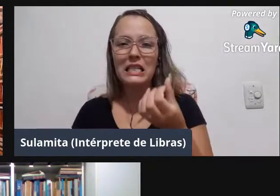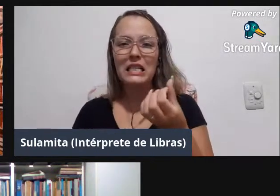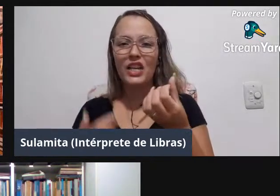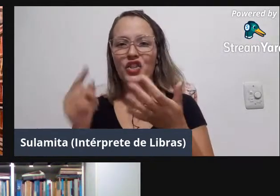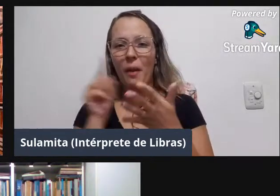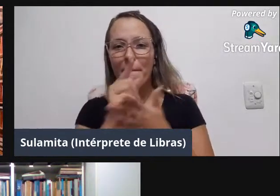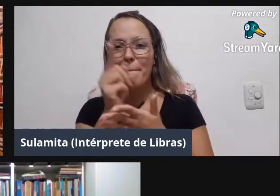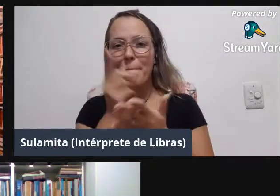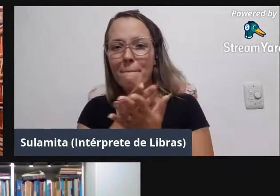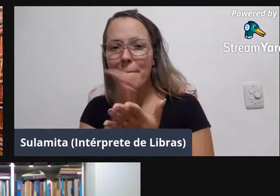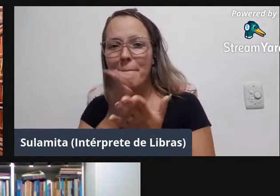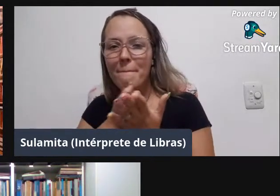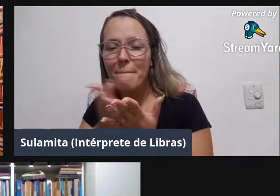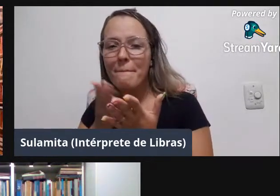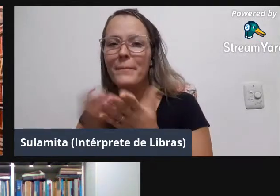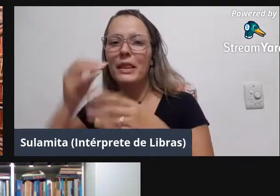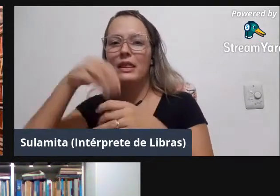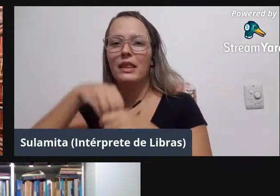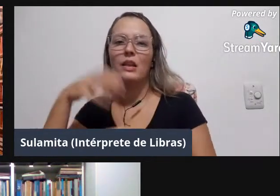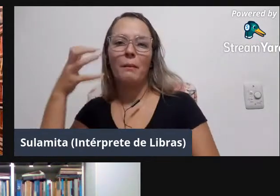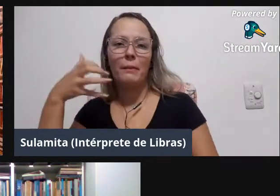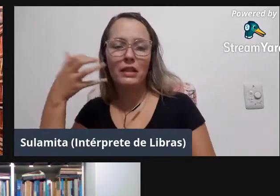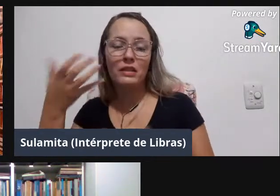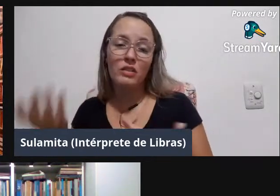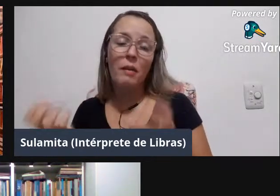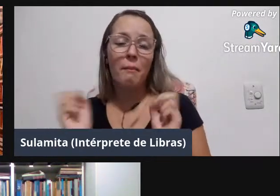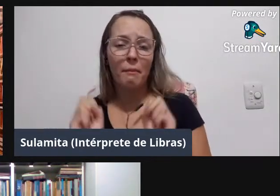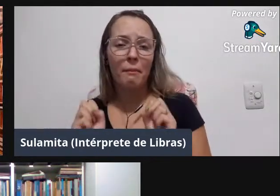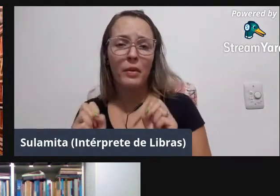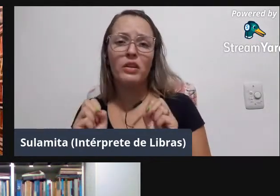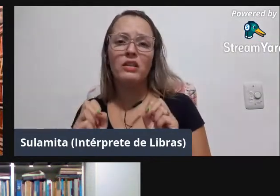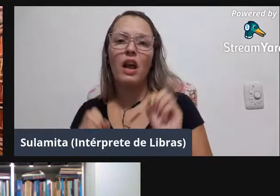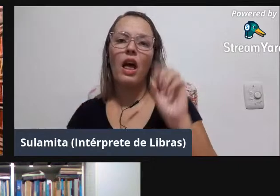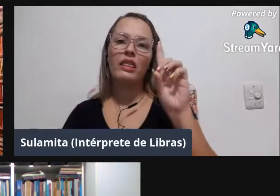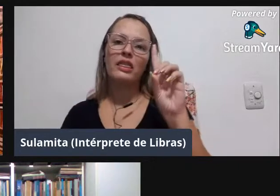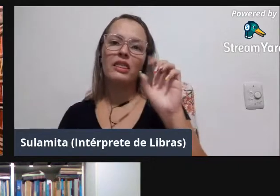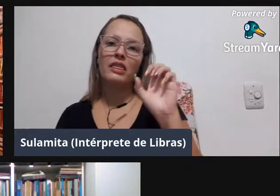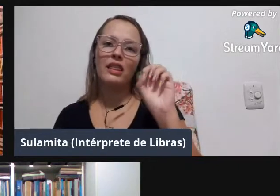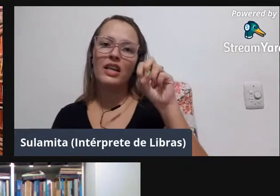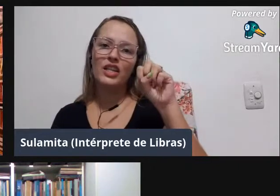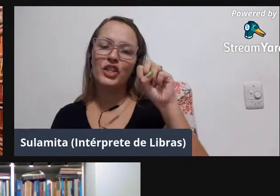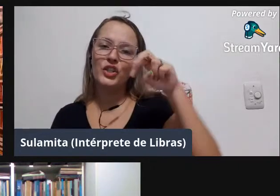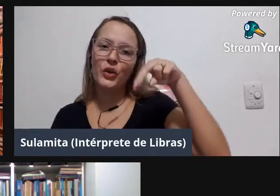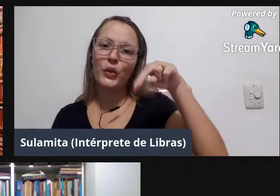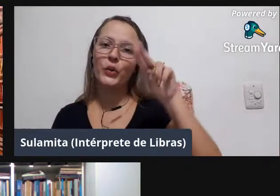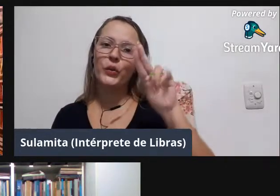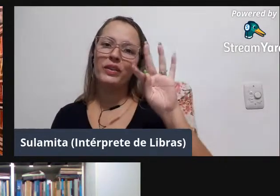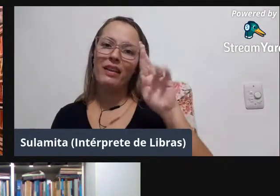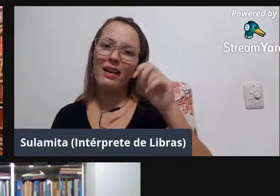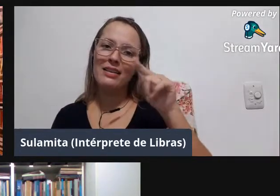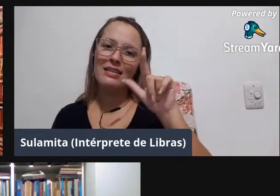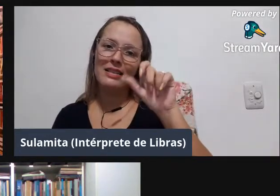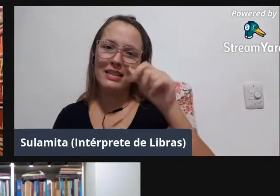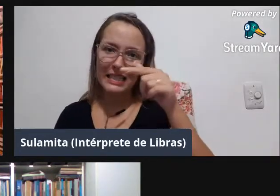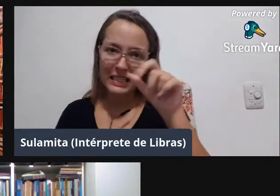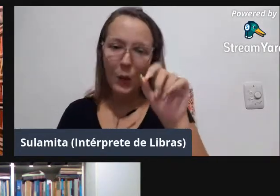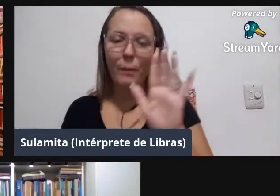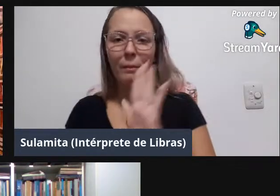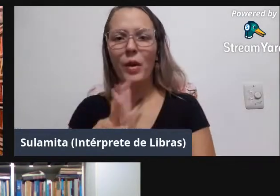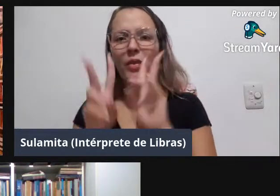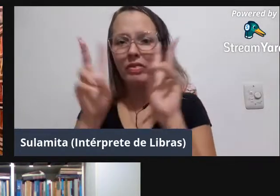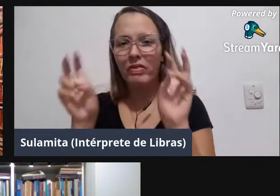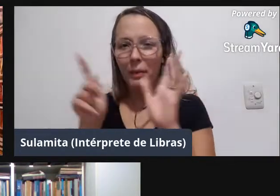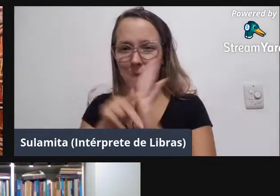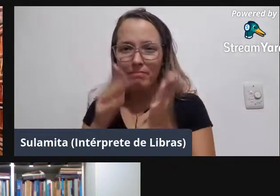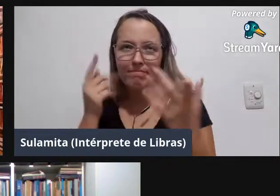que realçar um pouco, né, quando você sugere essa desnaturalização necessária, né, para que pensemos essas temáticas que você